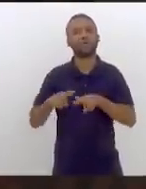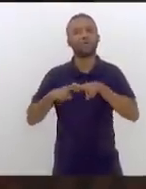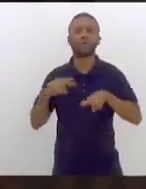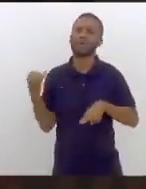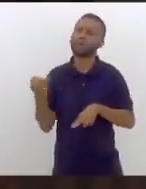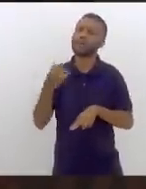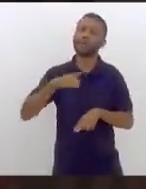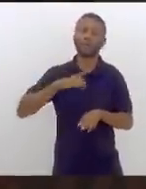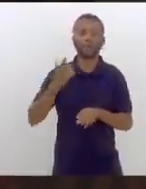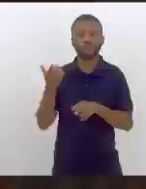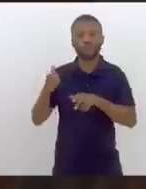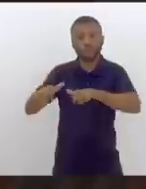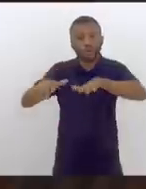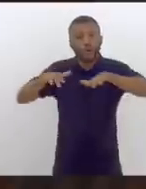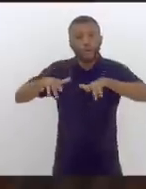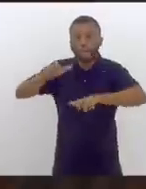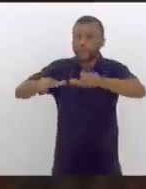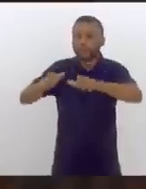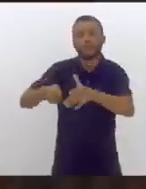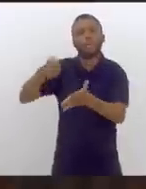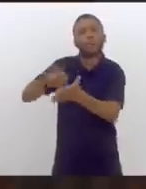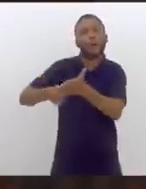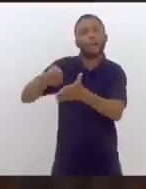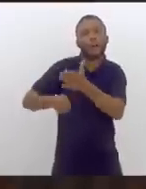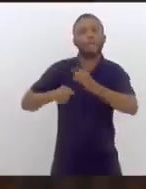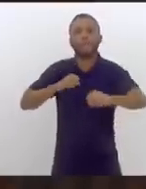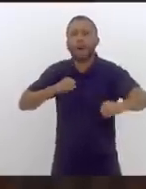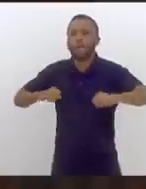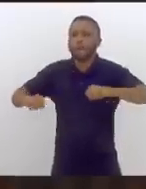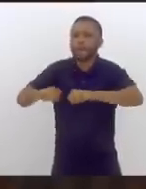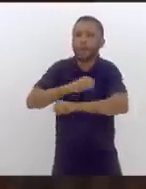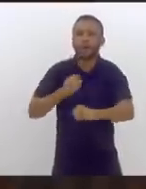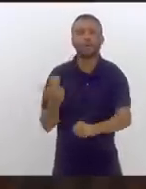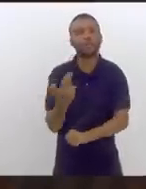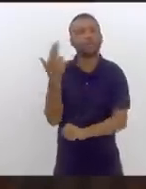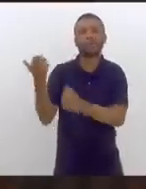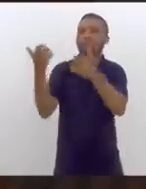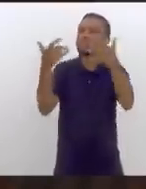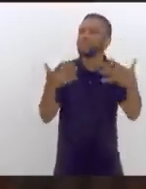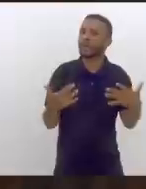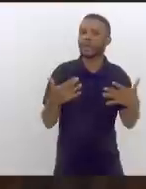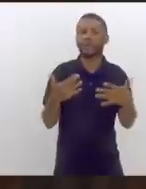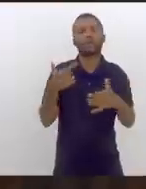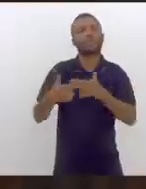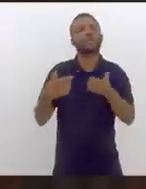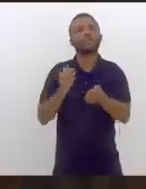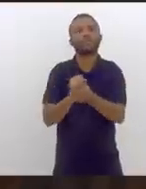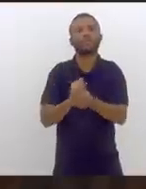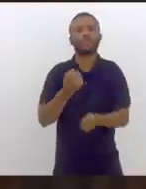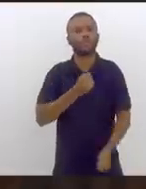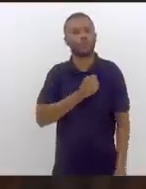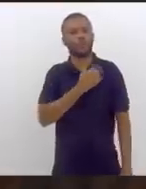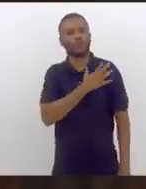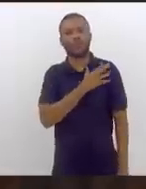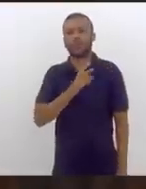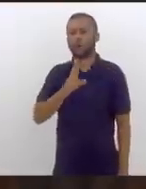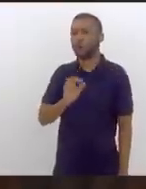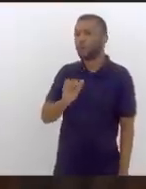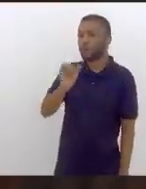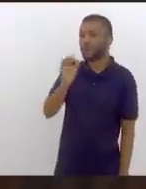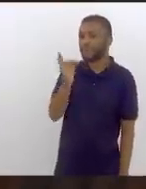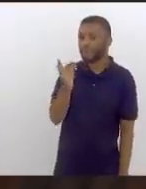termos do Parlamento pessoas que realmente lutem porque não podemos falar de todos são assim trabalhei com muitos coronéis bons com Coronel Rui França